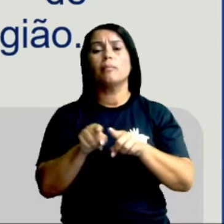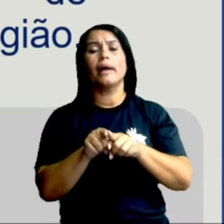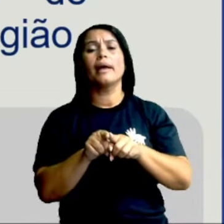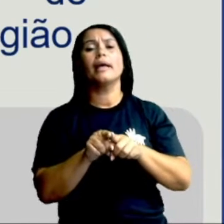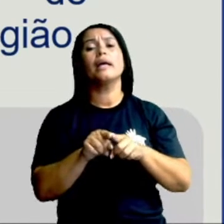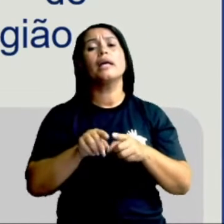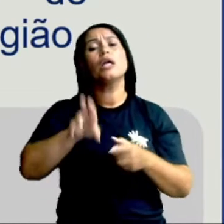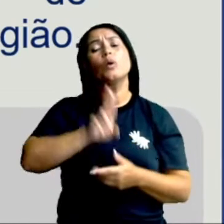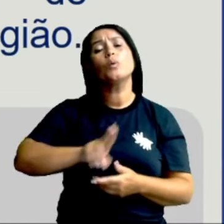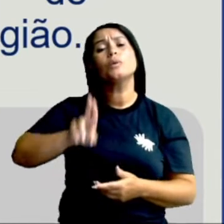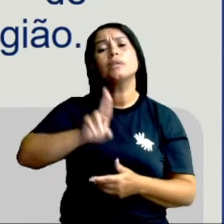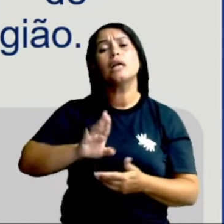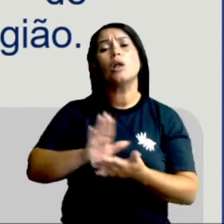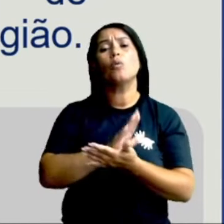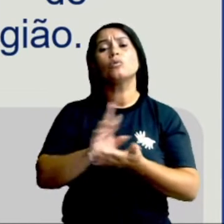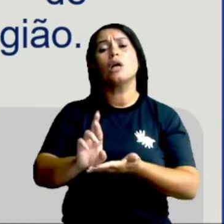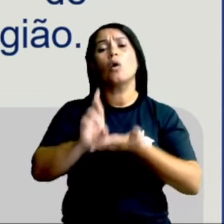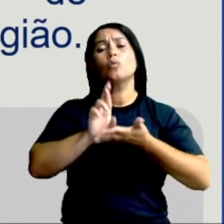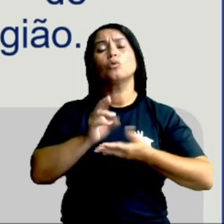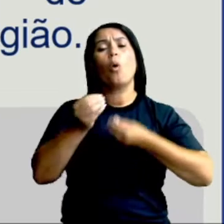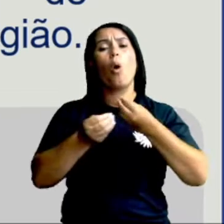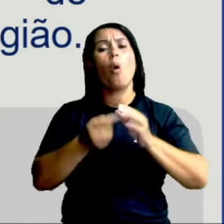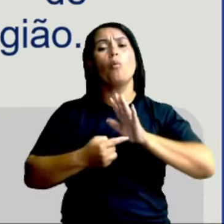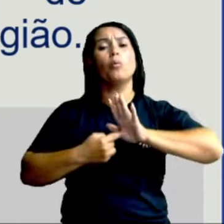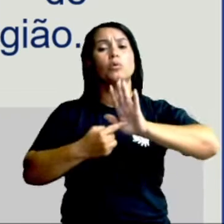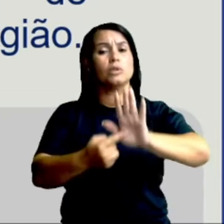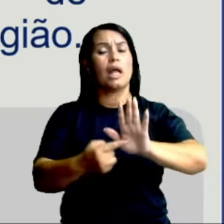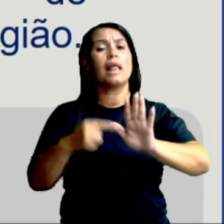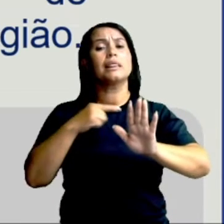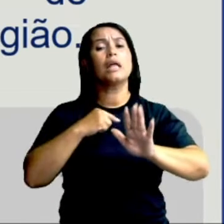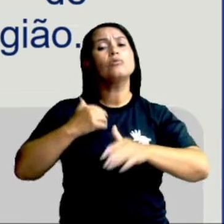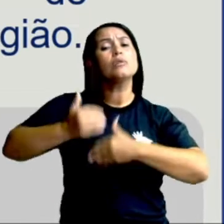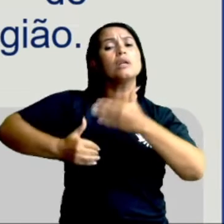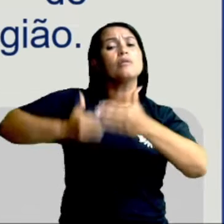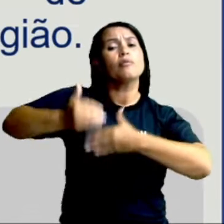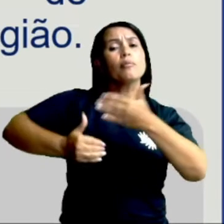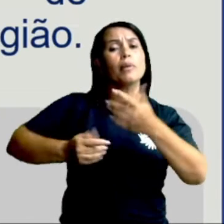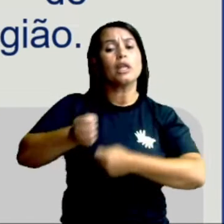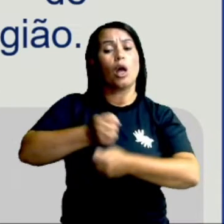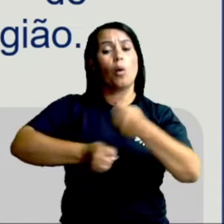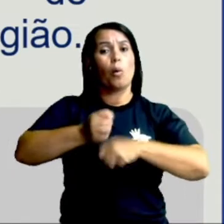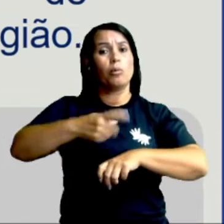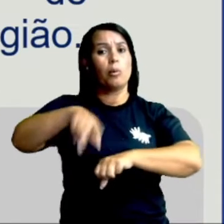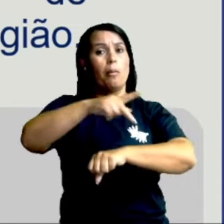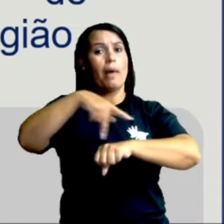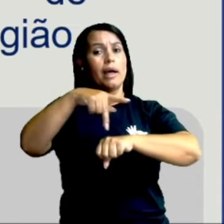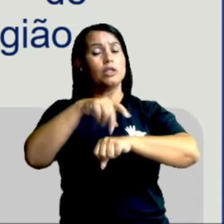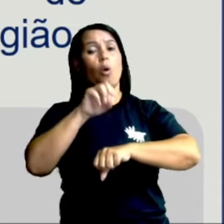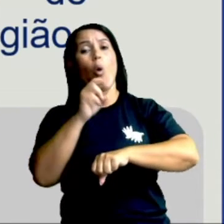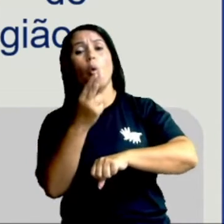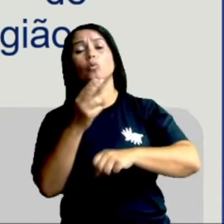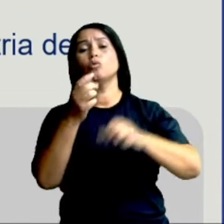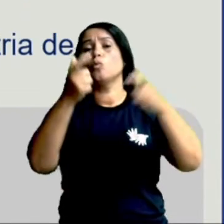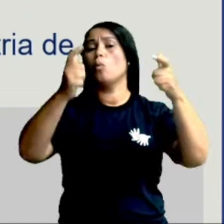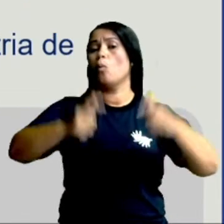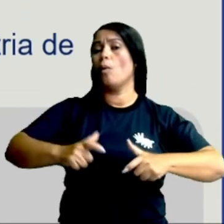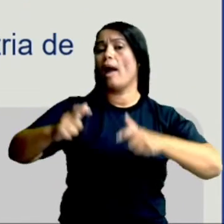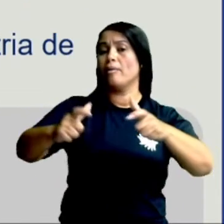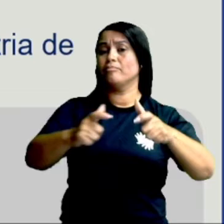utilizados. Estes setores econômicos podem mostrar o grau de desenvolvimento econômico de um país ou de uma